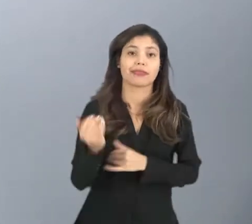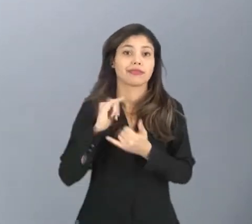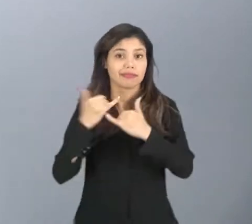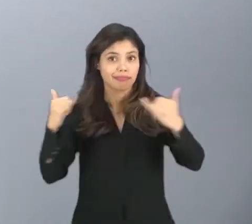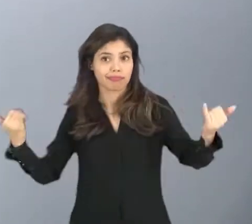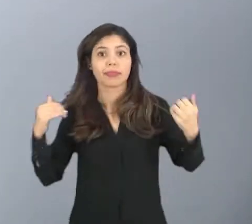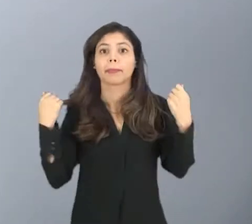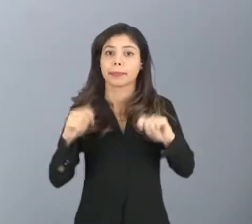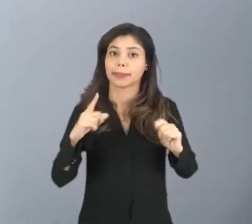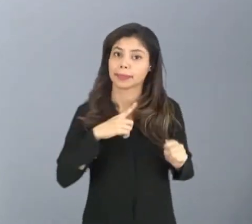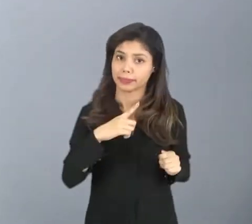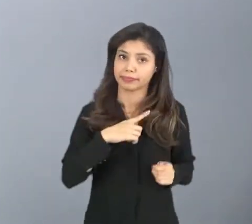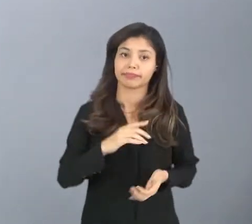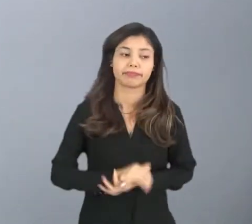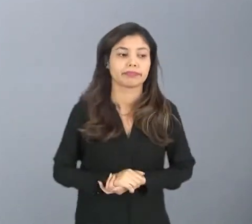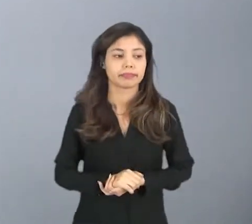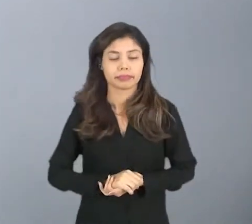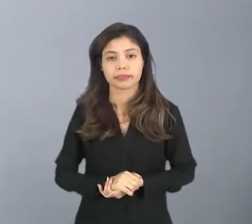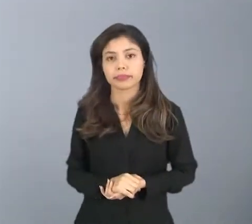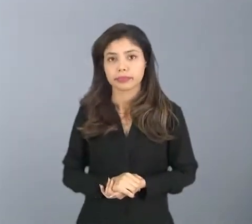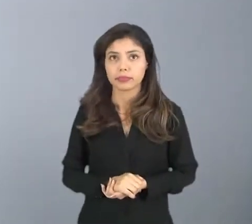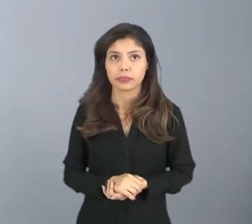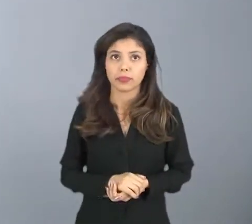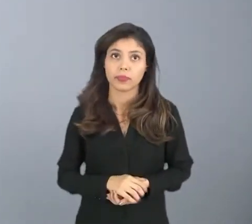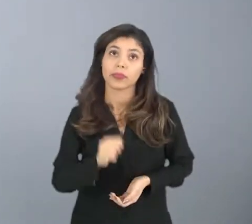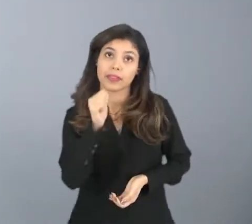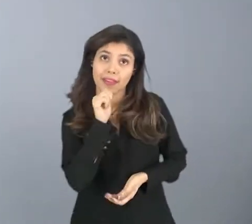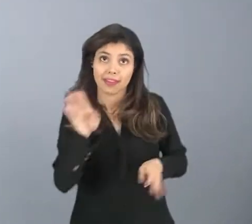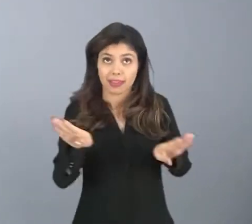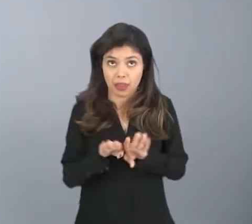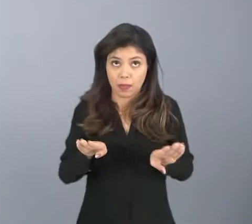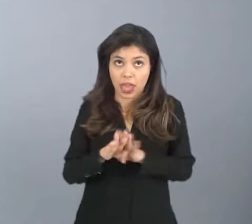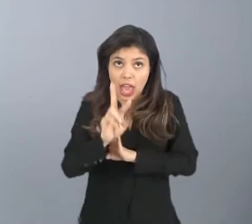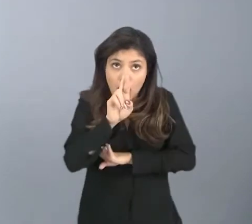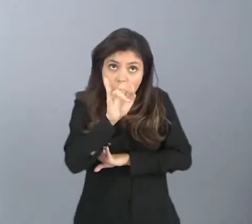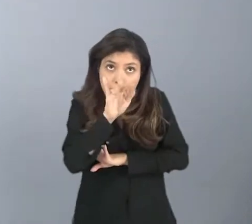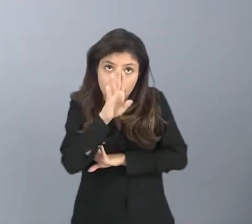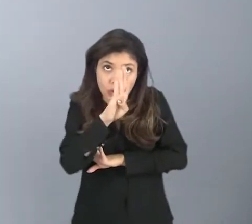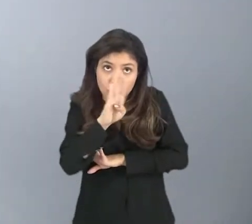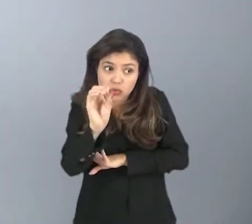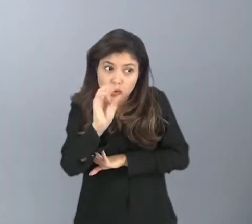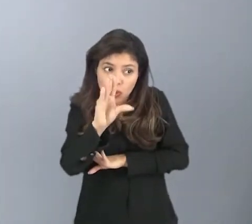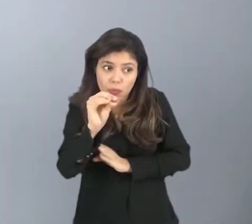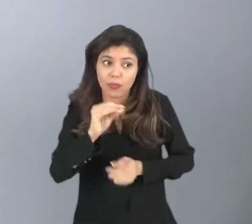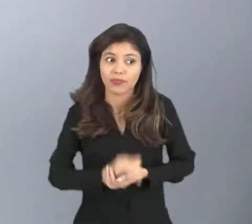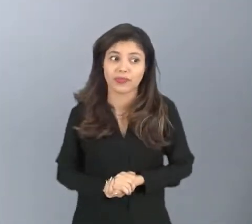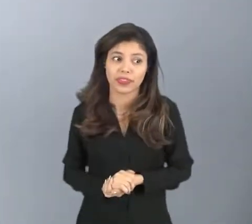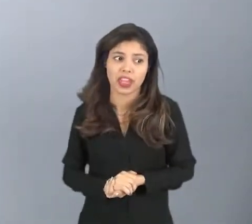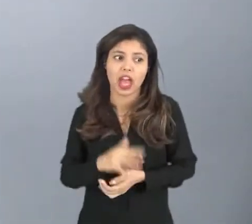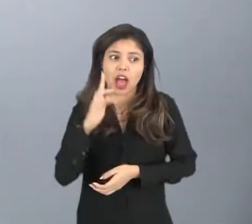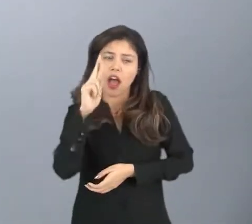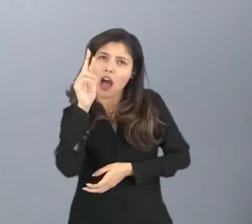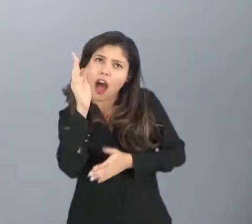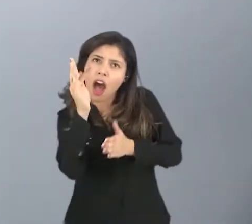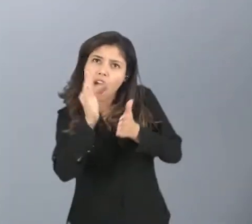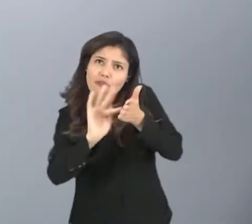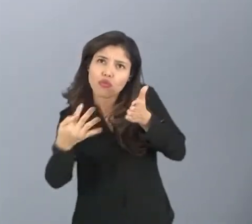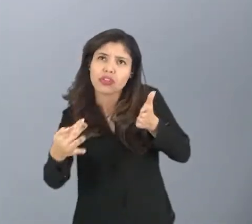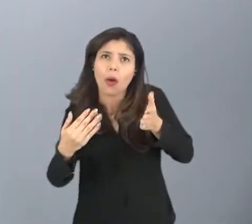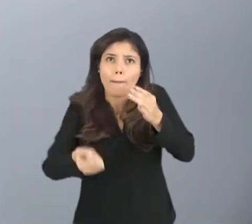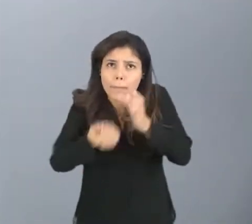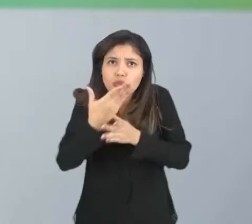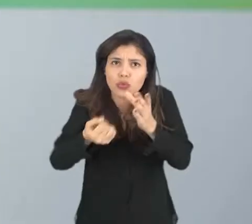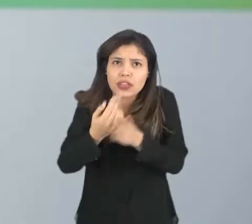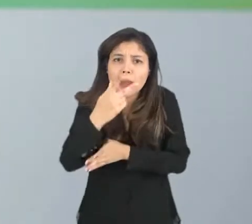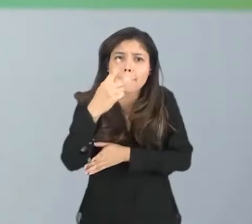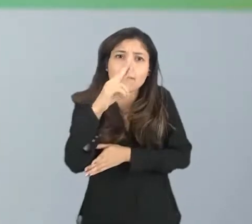coisas aconteçam. E a gente tem o ribossomo, que ele tem a função de produzir proteínas